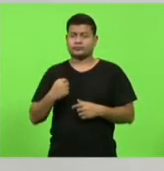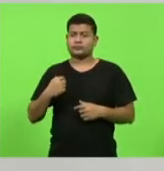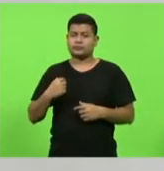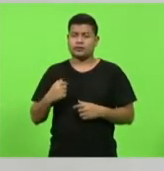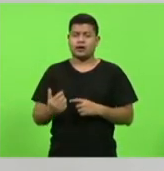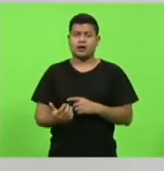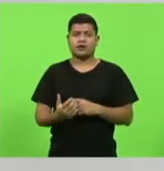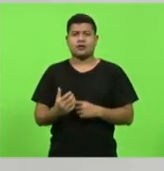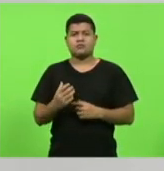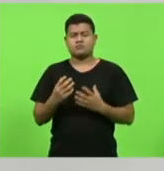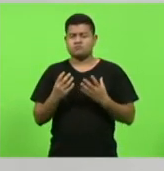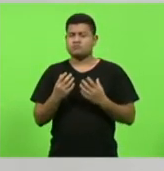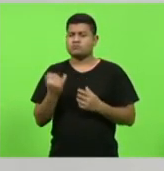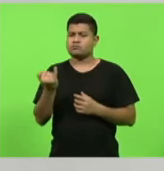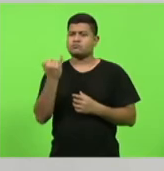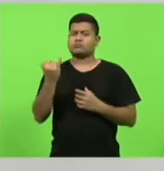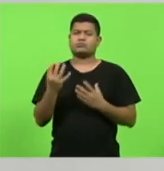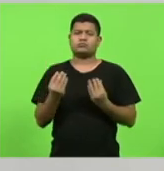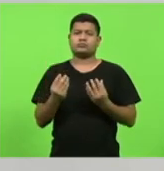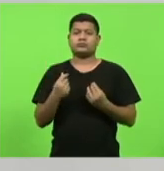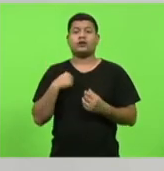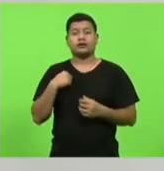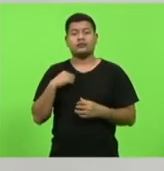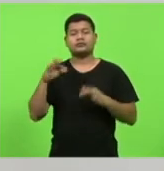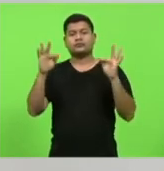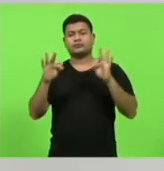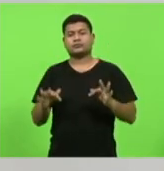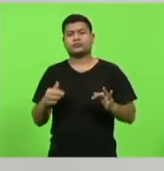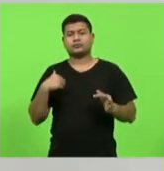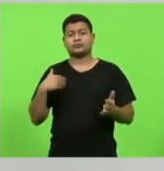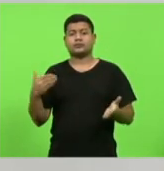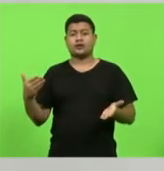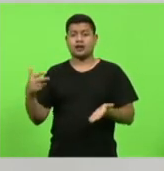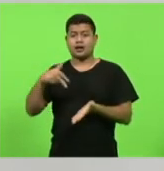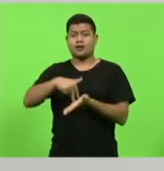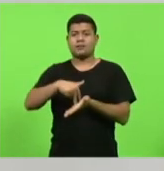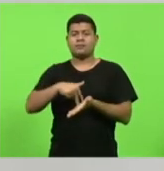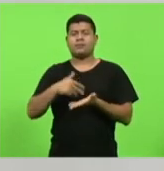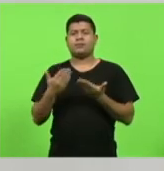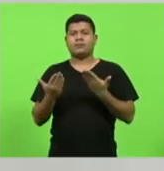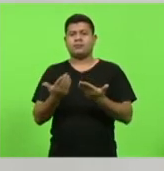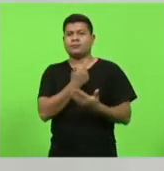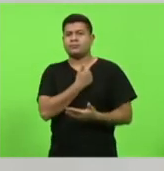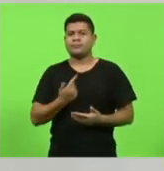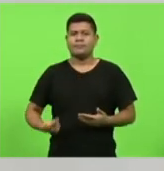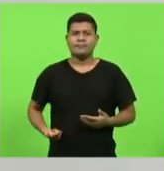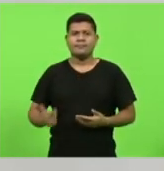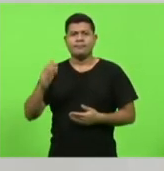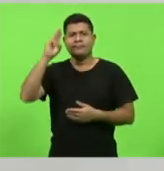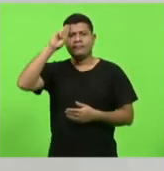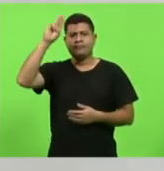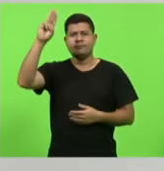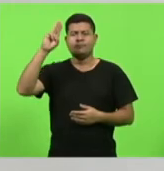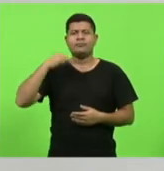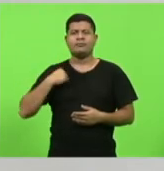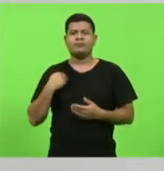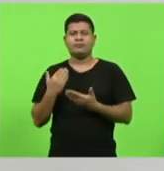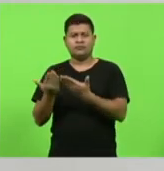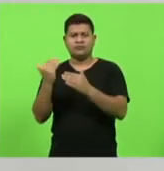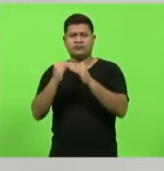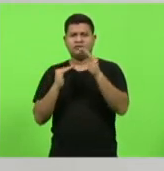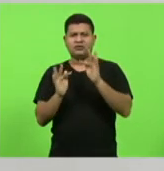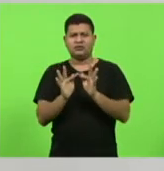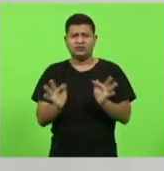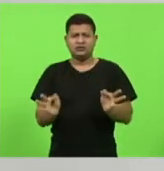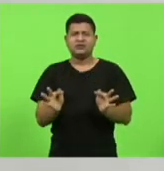diferença muito grande. E eu estou muito feliz de poder estar aqui quando o governador Moisés vem aqui, de forma muito humilde, pedir que